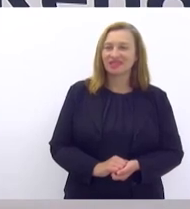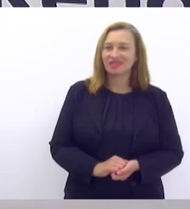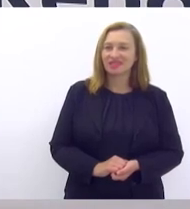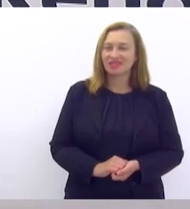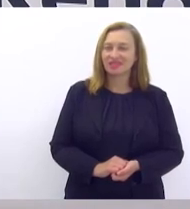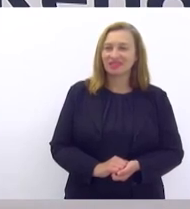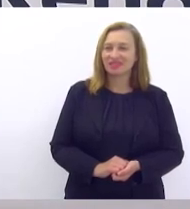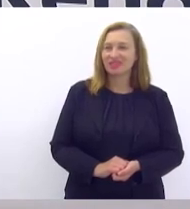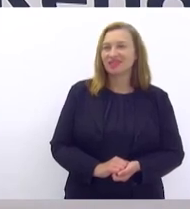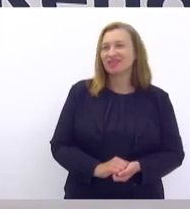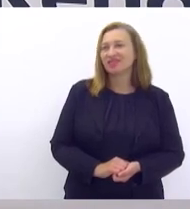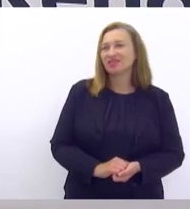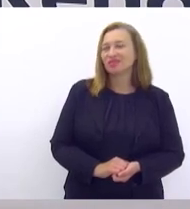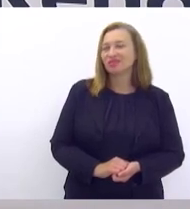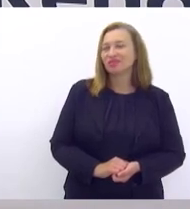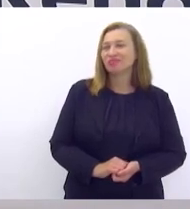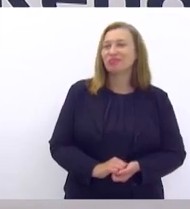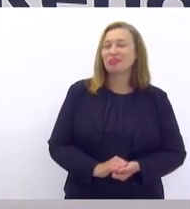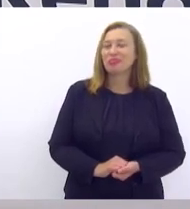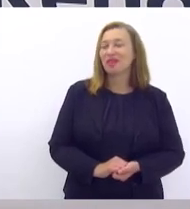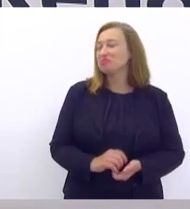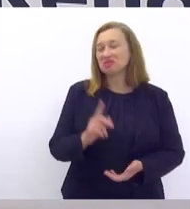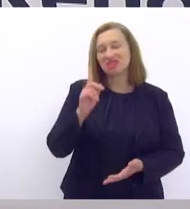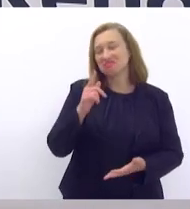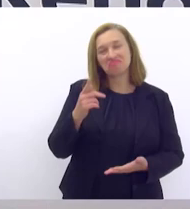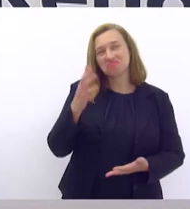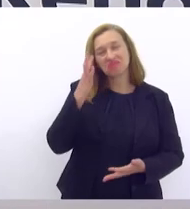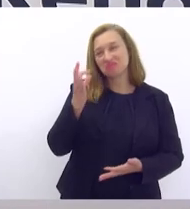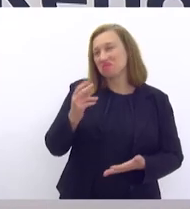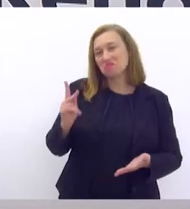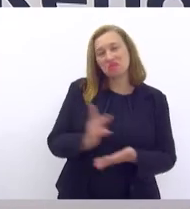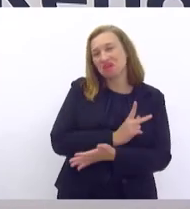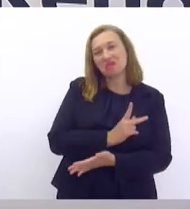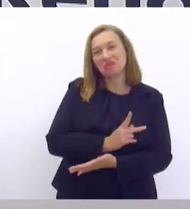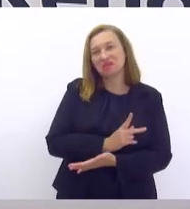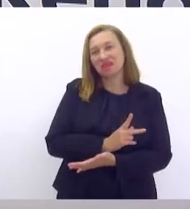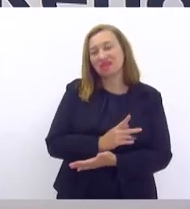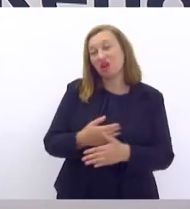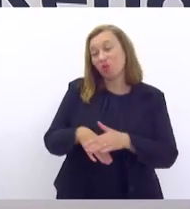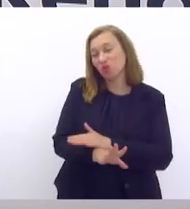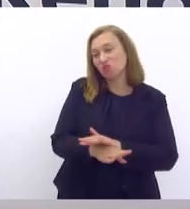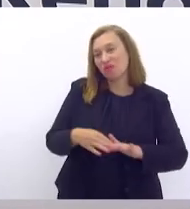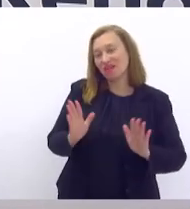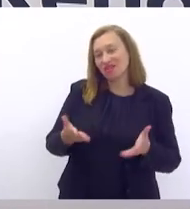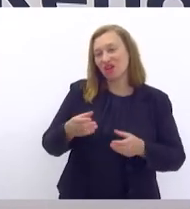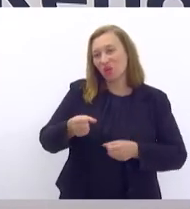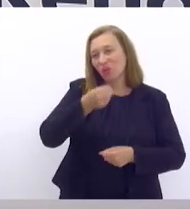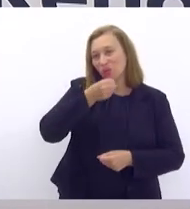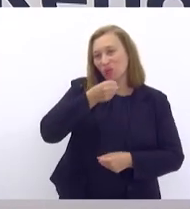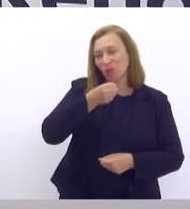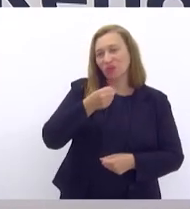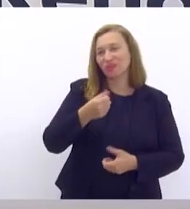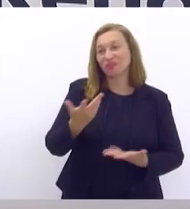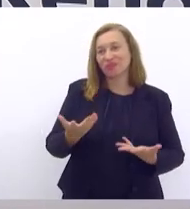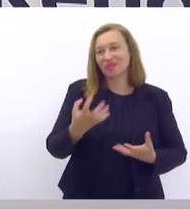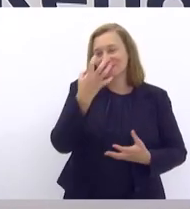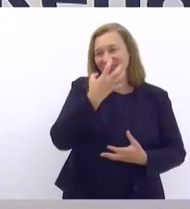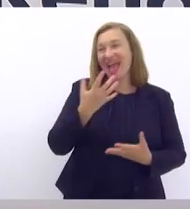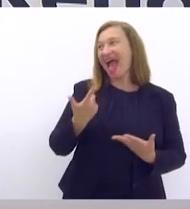Eu não sei porque isso acontece com a gente, músico, eu não sei. Estou acostumado com esse negócio. Alô?